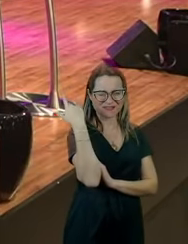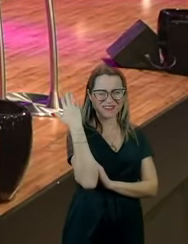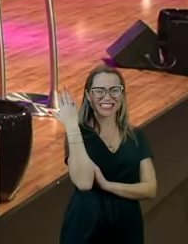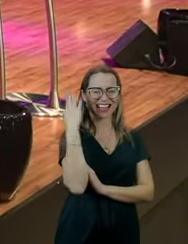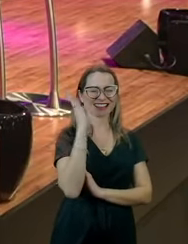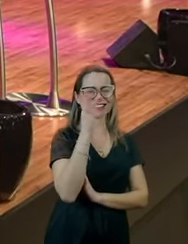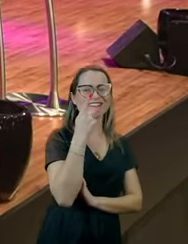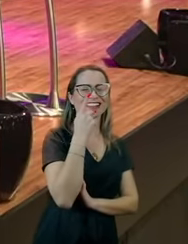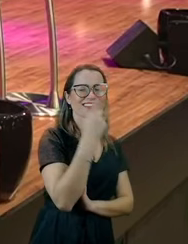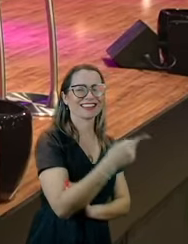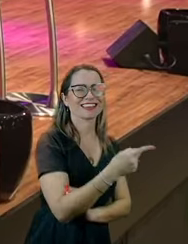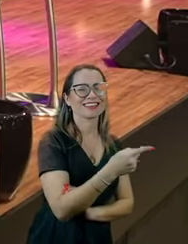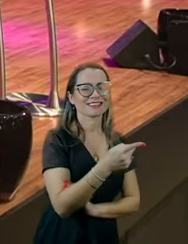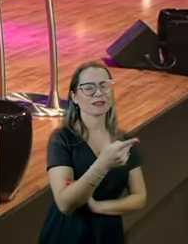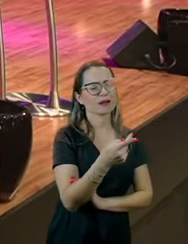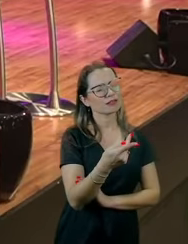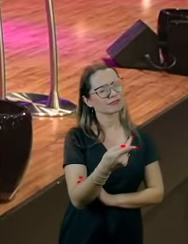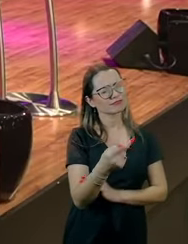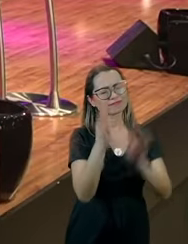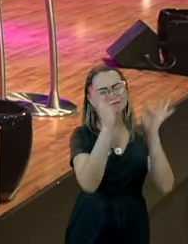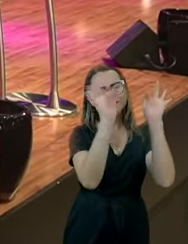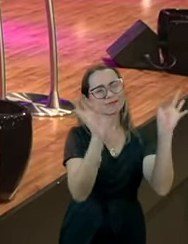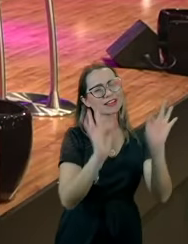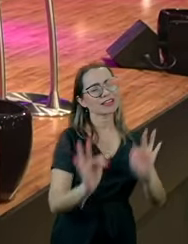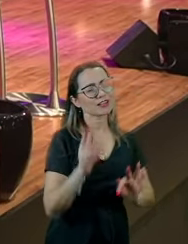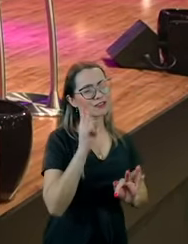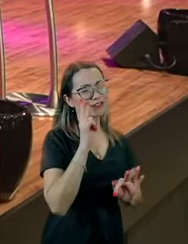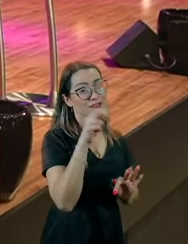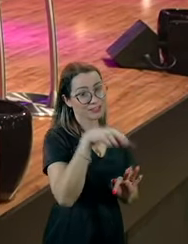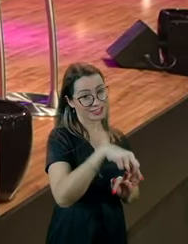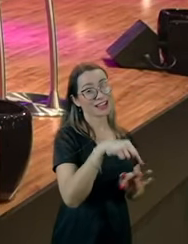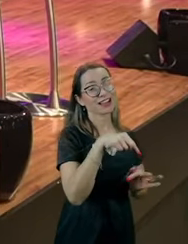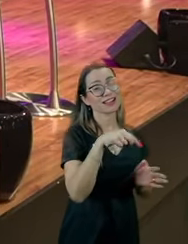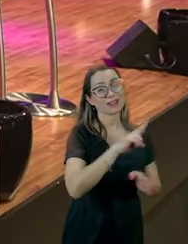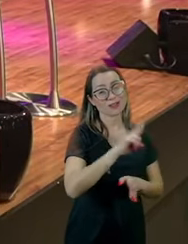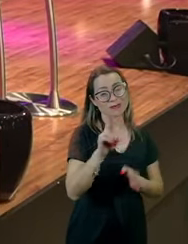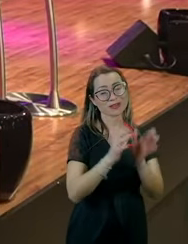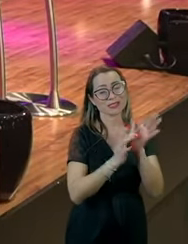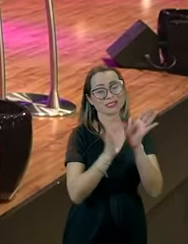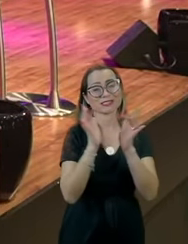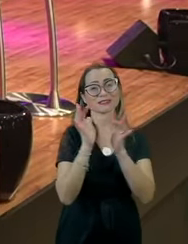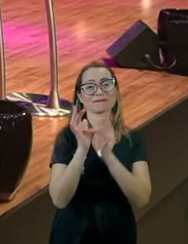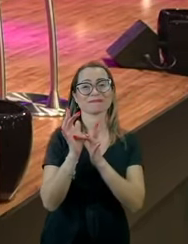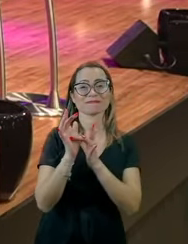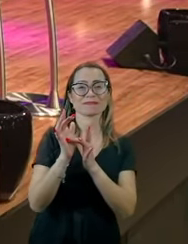atrás. Uma honra te receber aqui em nome de Jesus. Mais alguém?